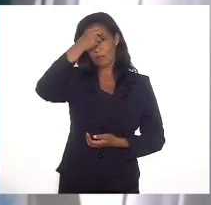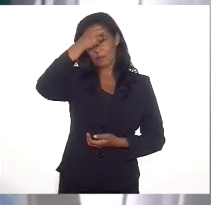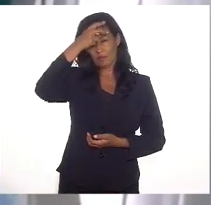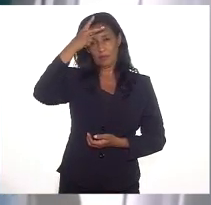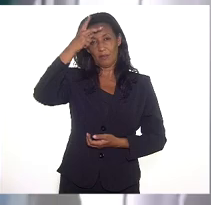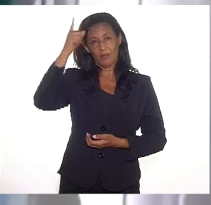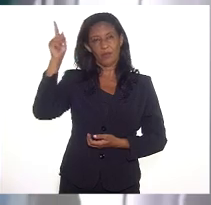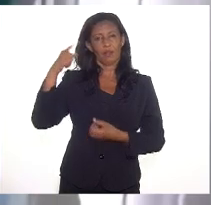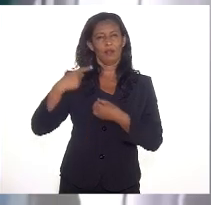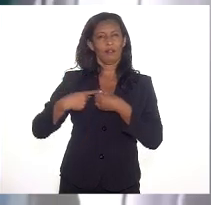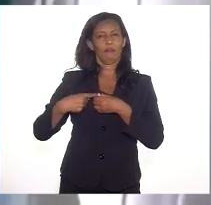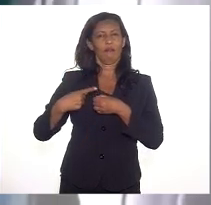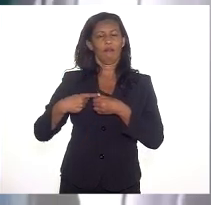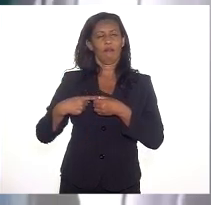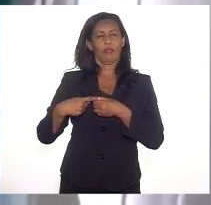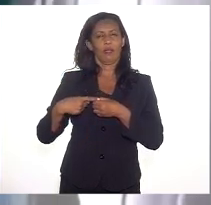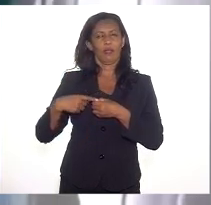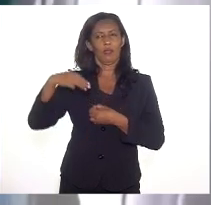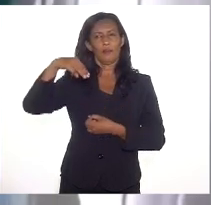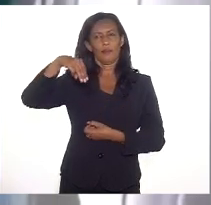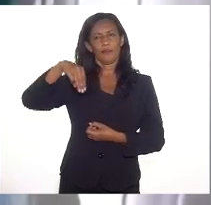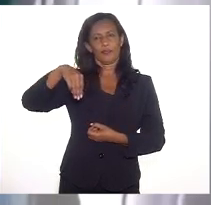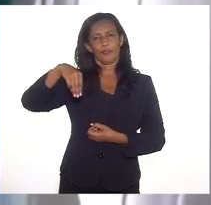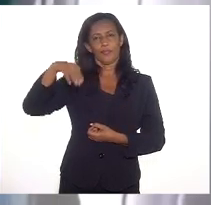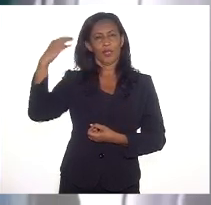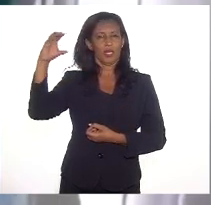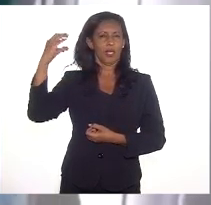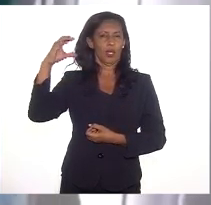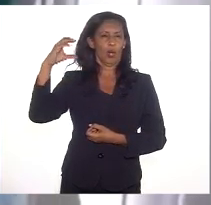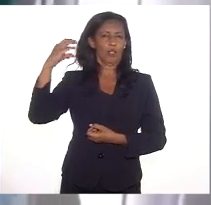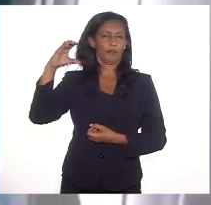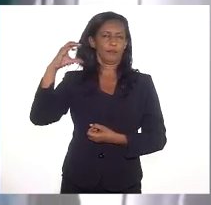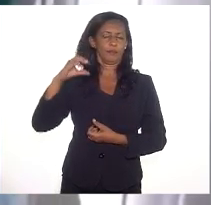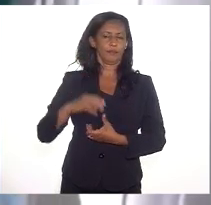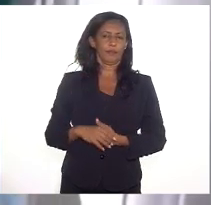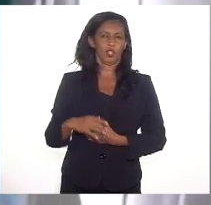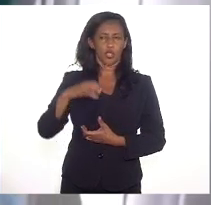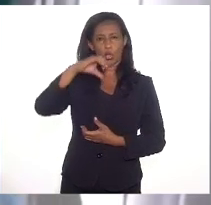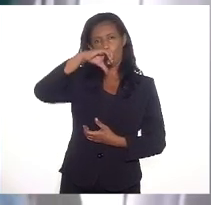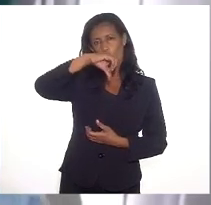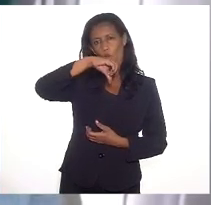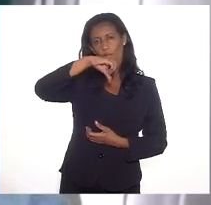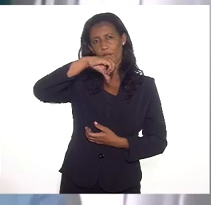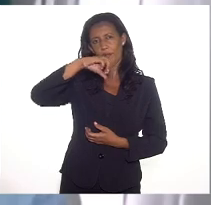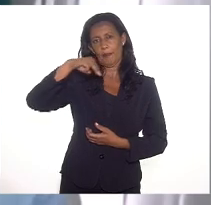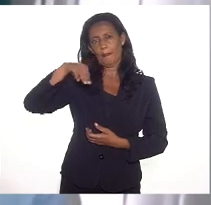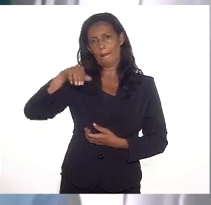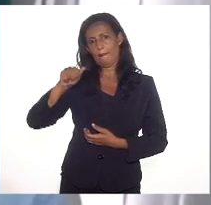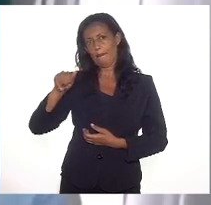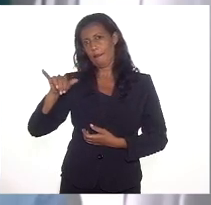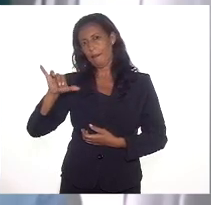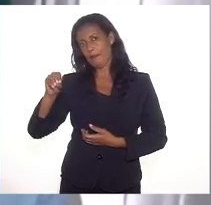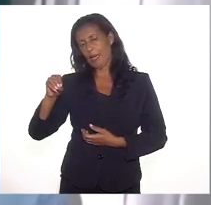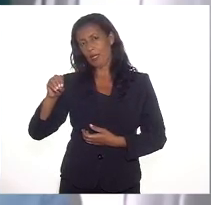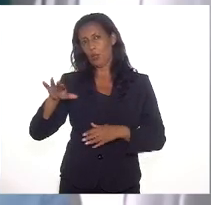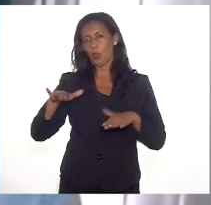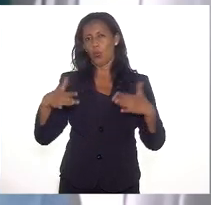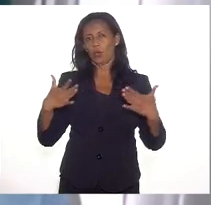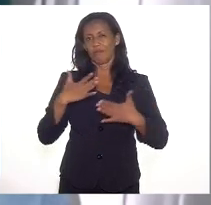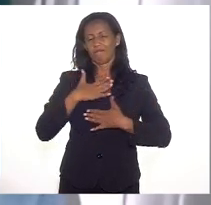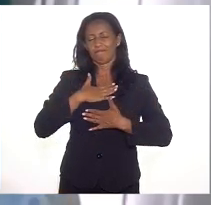Niterói, no início deste mês, no dia 9 de maio, quando descansou de